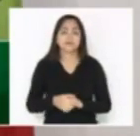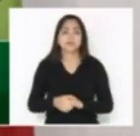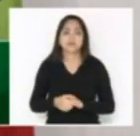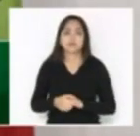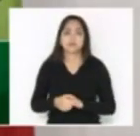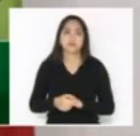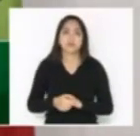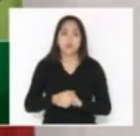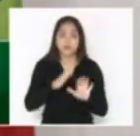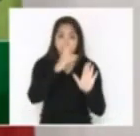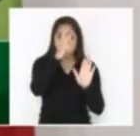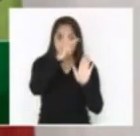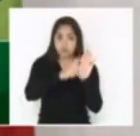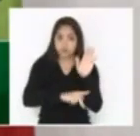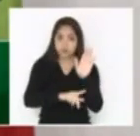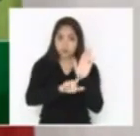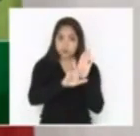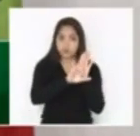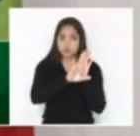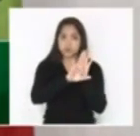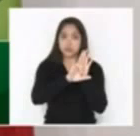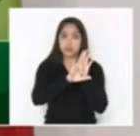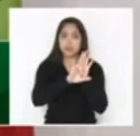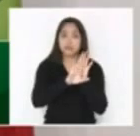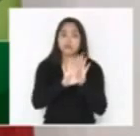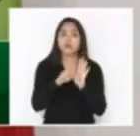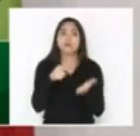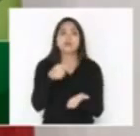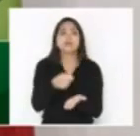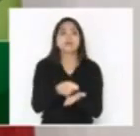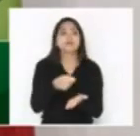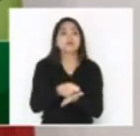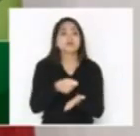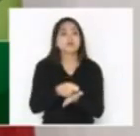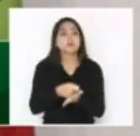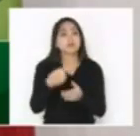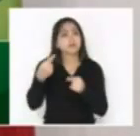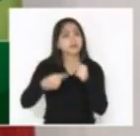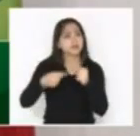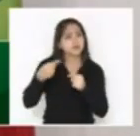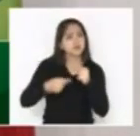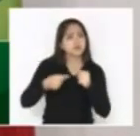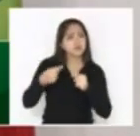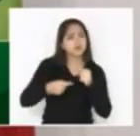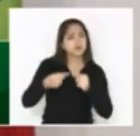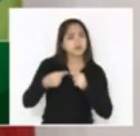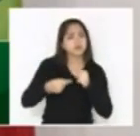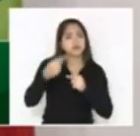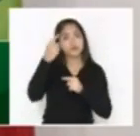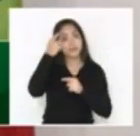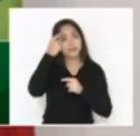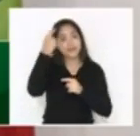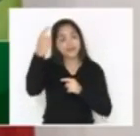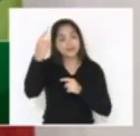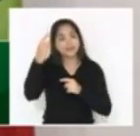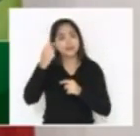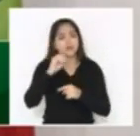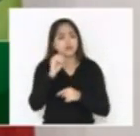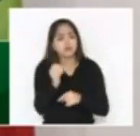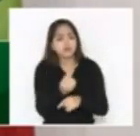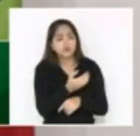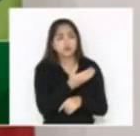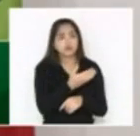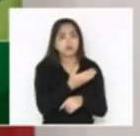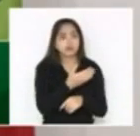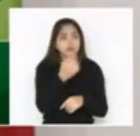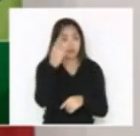um projeto que vai nos obrigar a discutir, a pensar algo novo. E eu me lembrei do projeto que